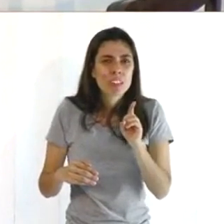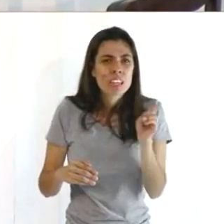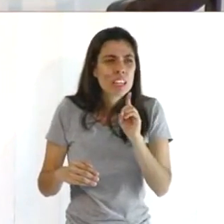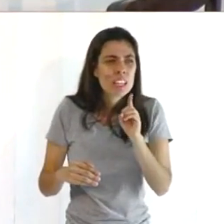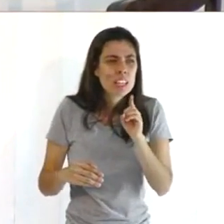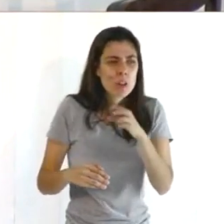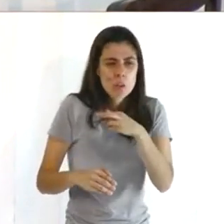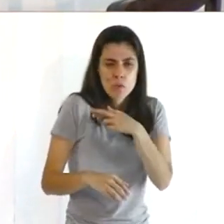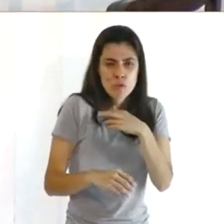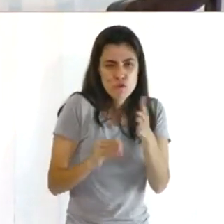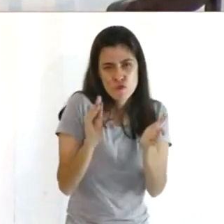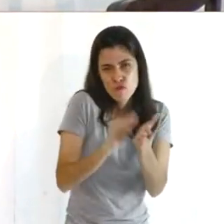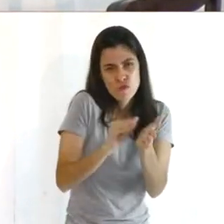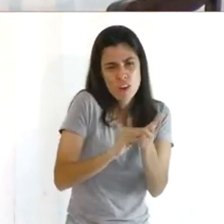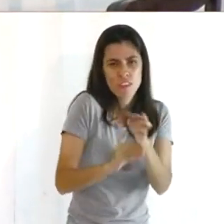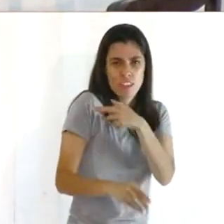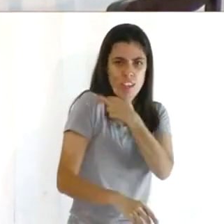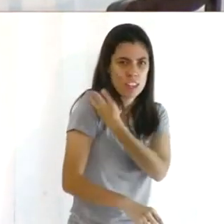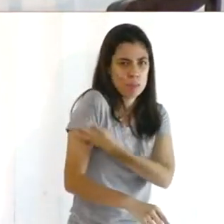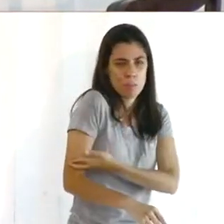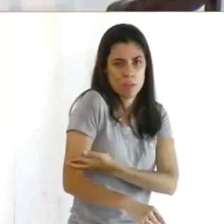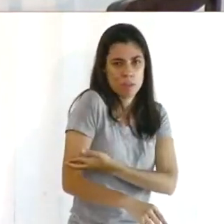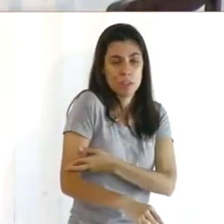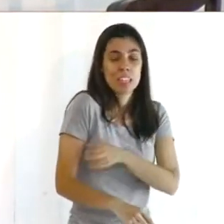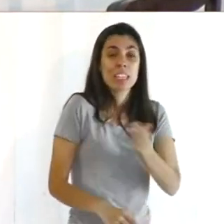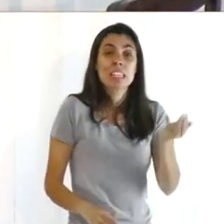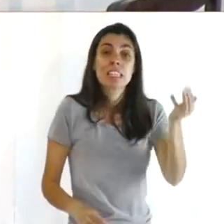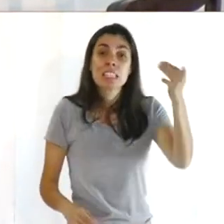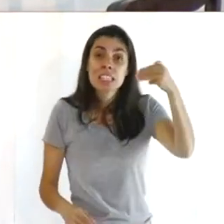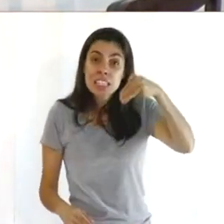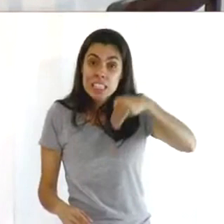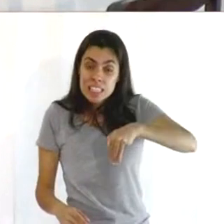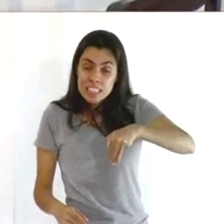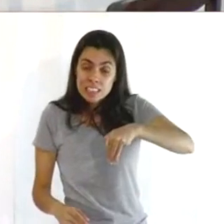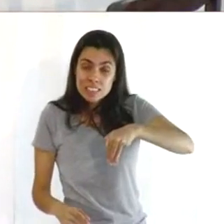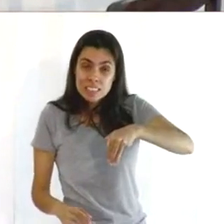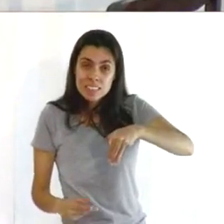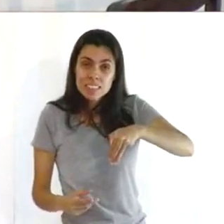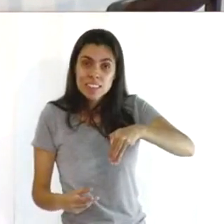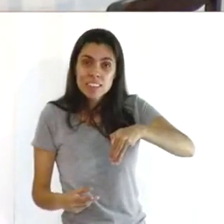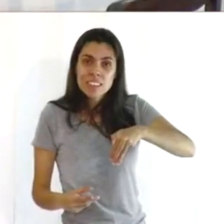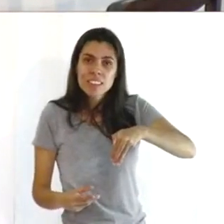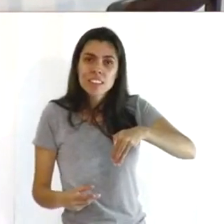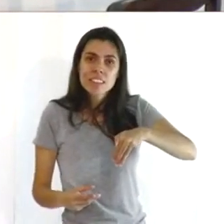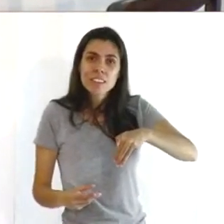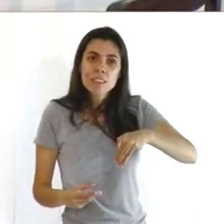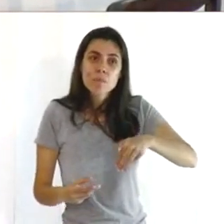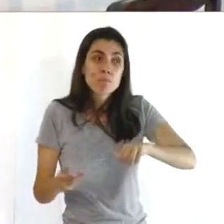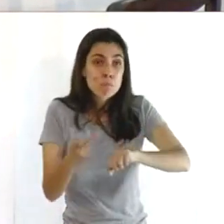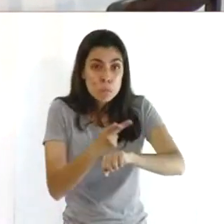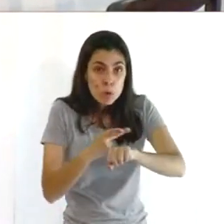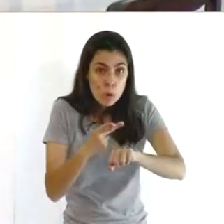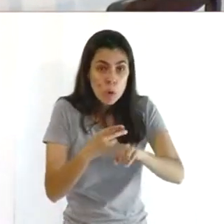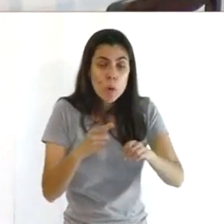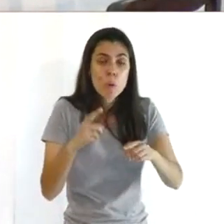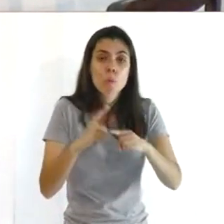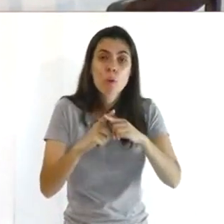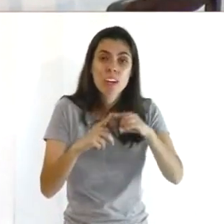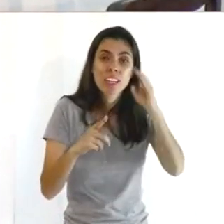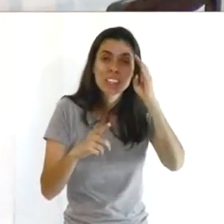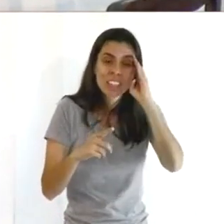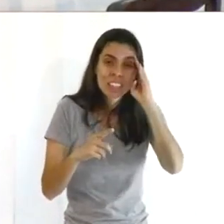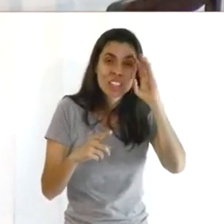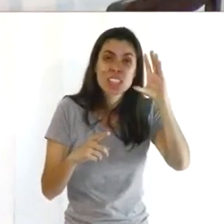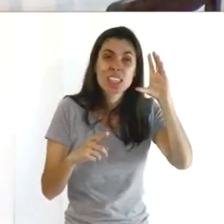está pronto para te ouvir, ainda que Ele pareça às vezes demorado em responder. O Senhor está pronto para